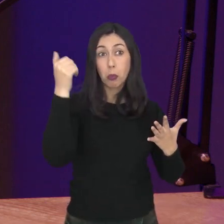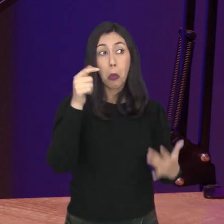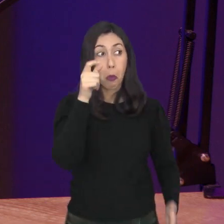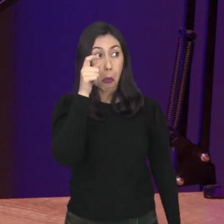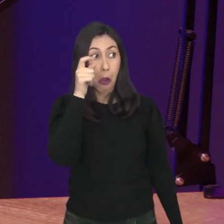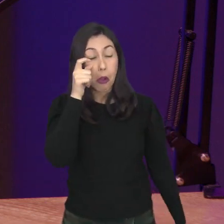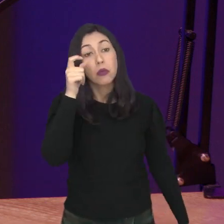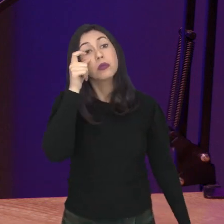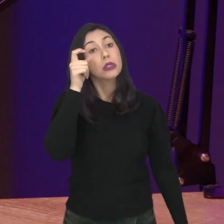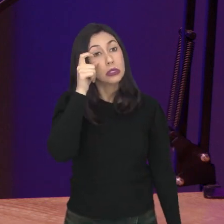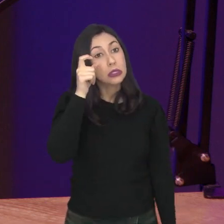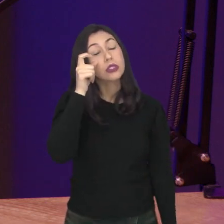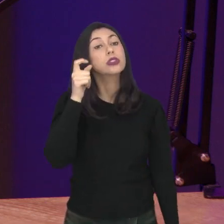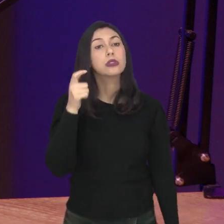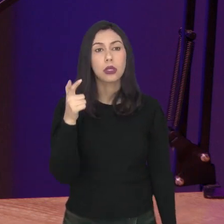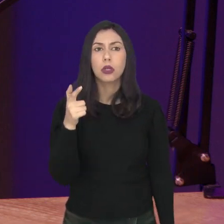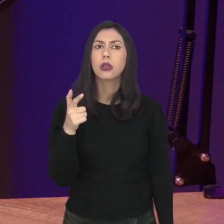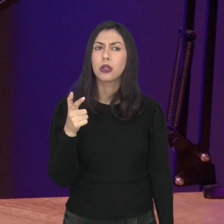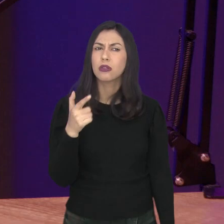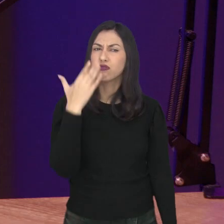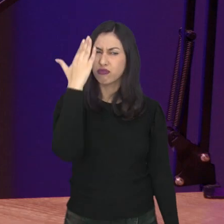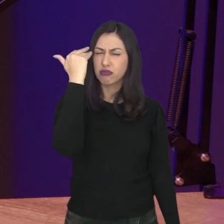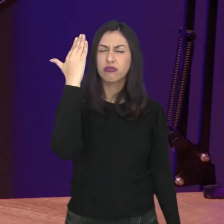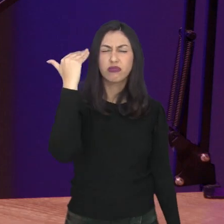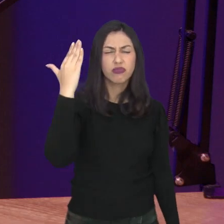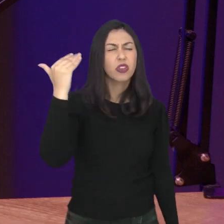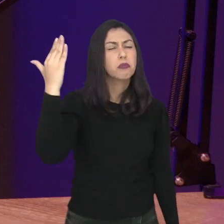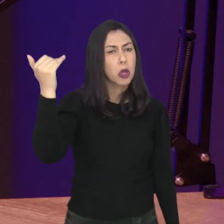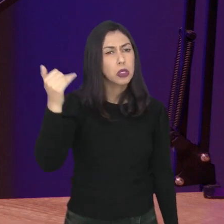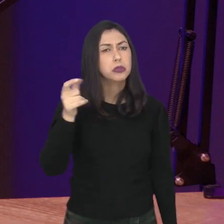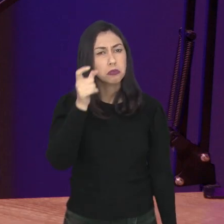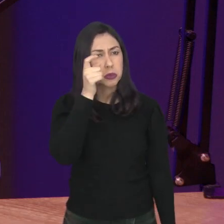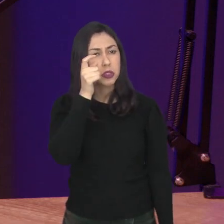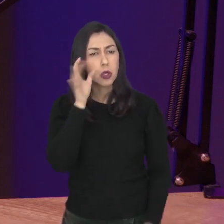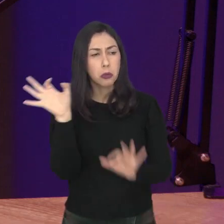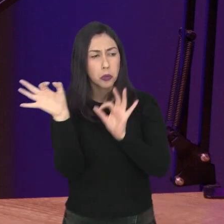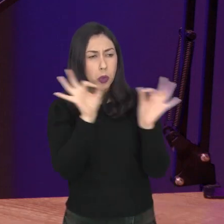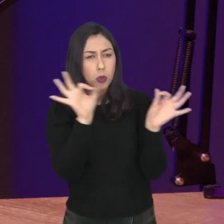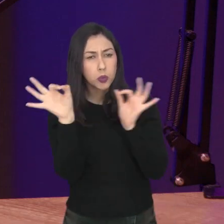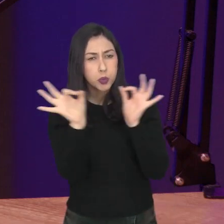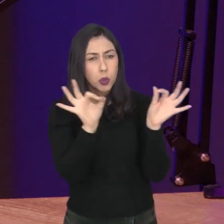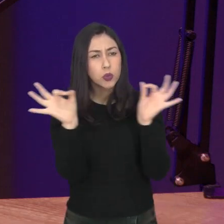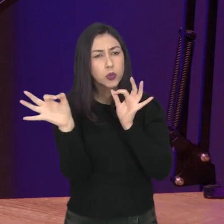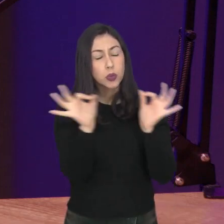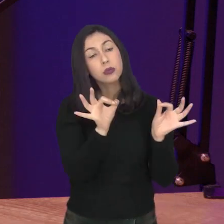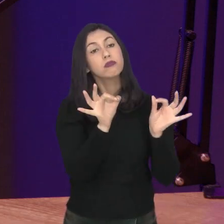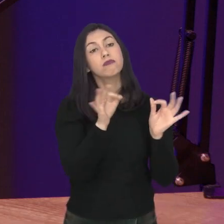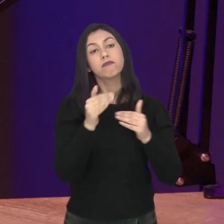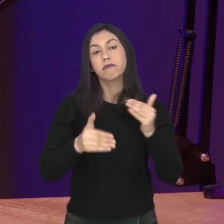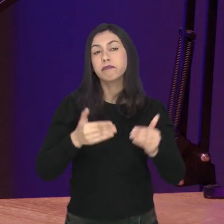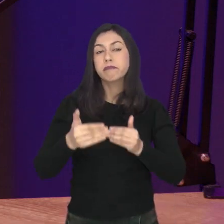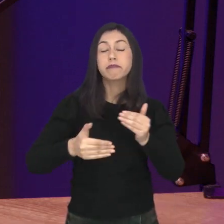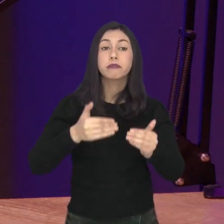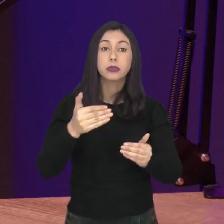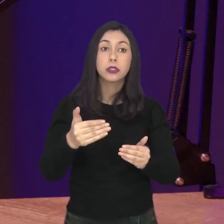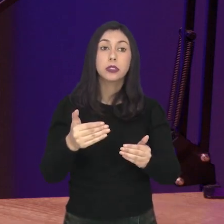top 10, assim, em primeiro lugar, e ela foi muito assistida por várias semanas, a série mais assistida por várias